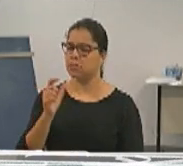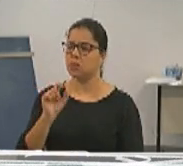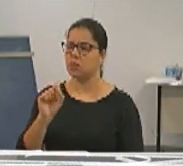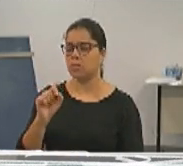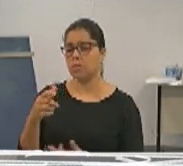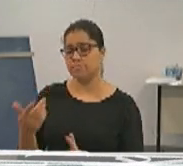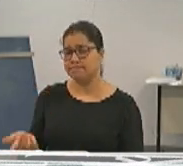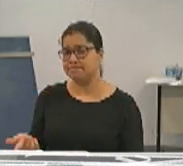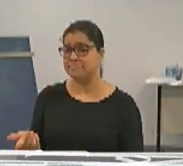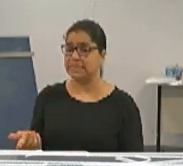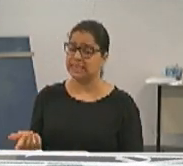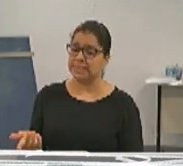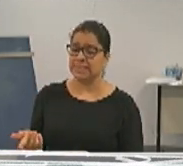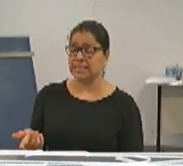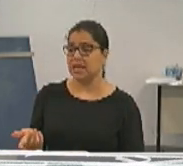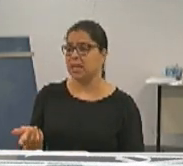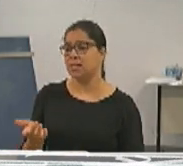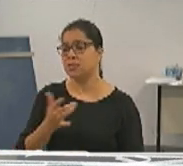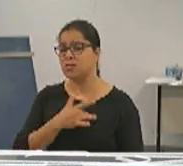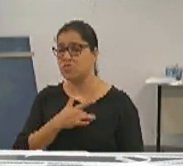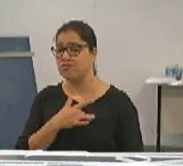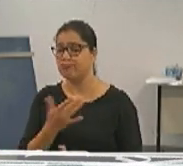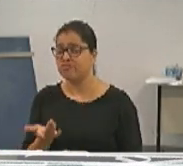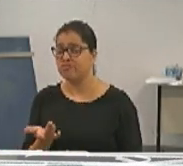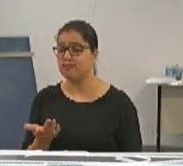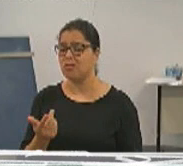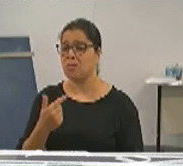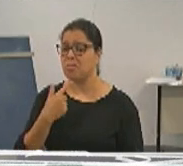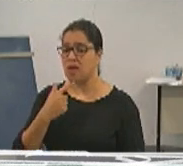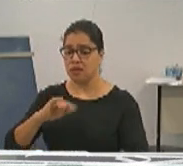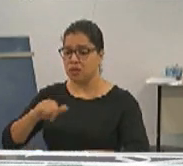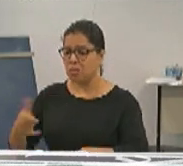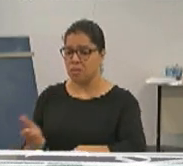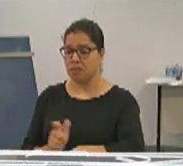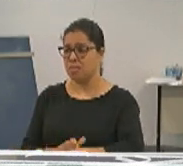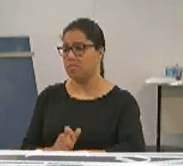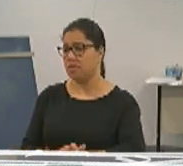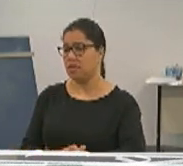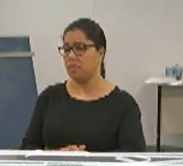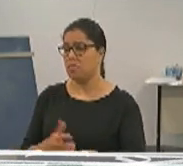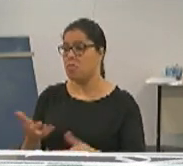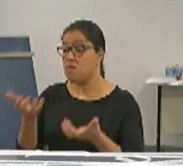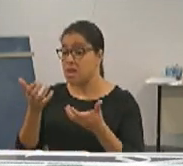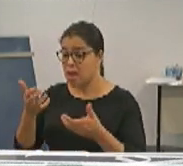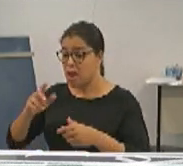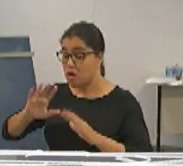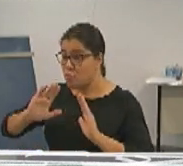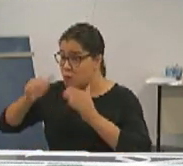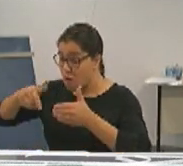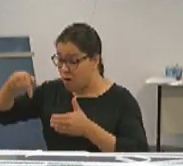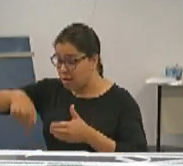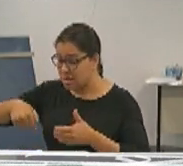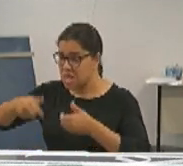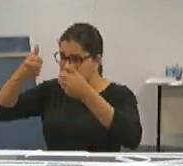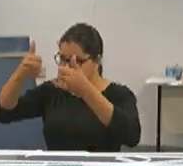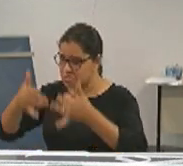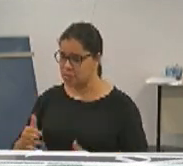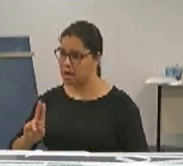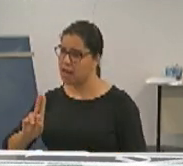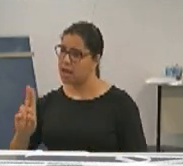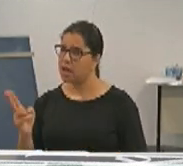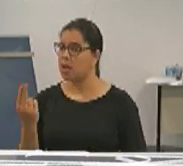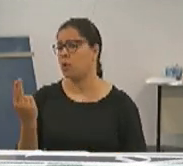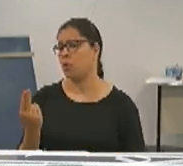pena que a gente não está aproveitando tanto o nosso tempo aqui no HU para falar do HU. Eu queria mais era falar do HU, mas eu vou